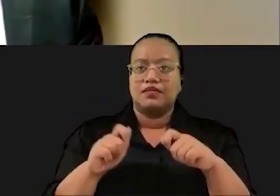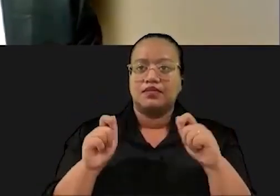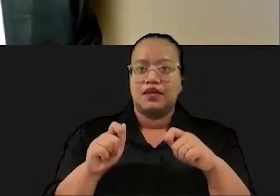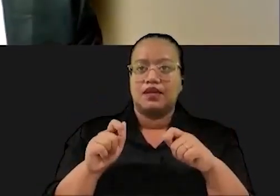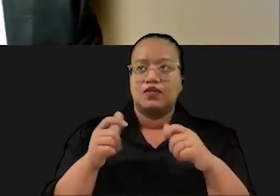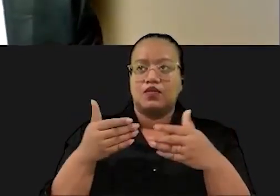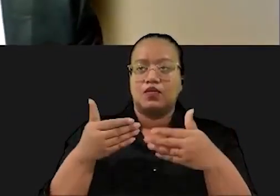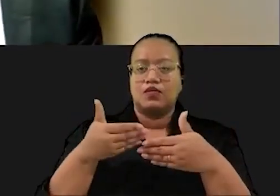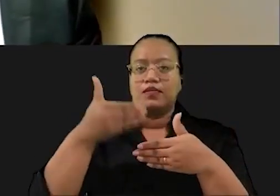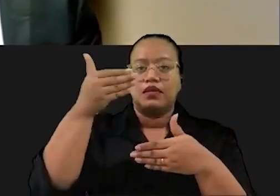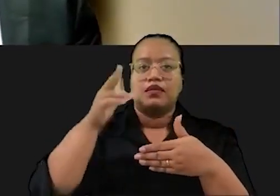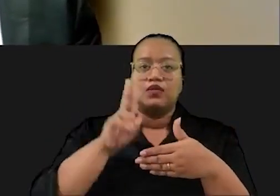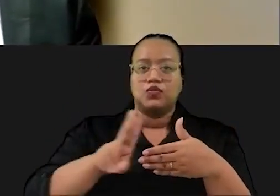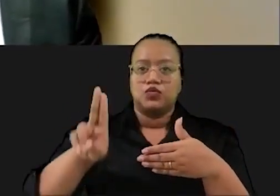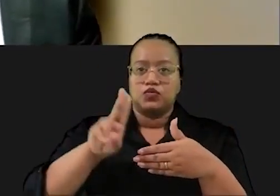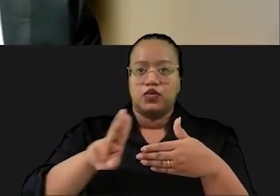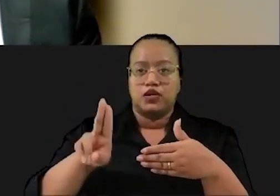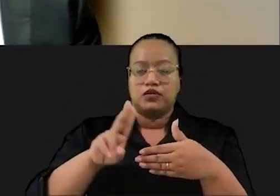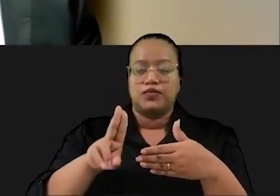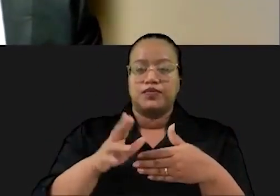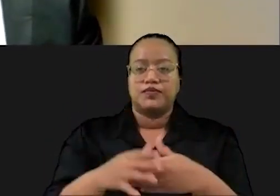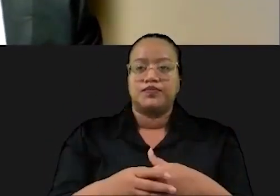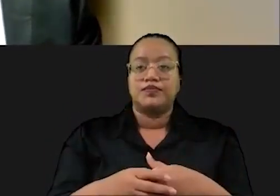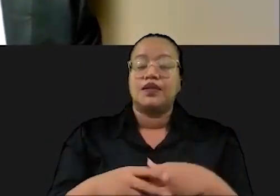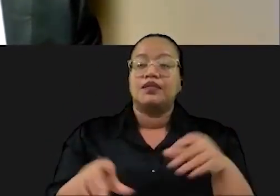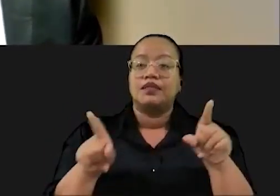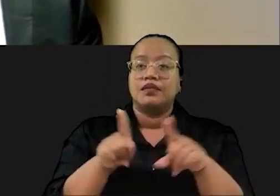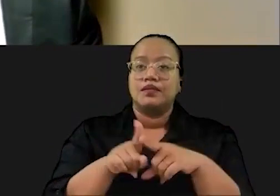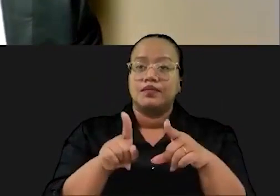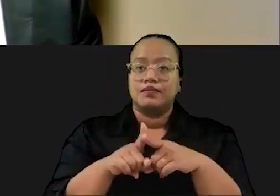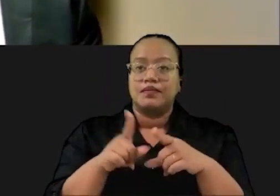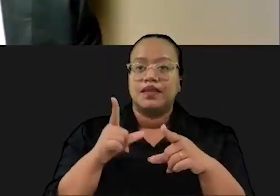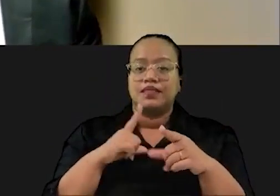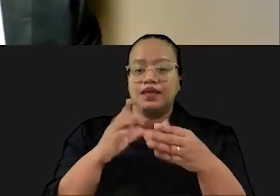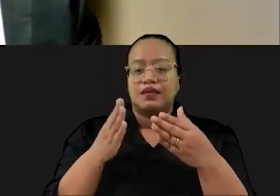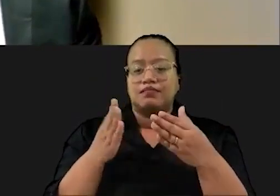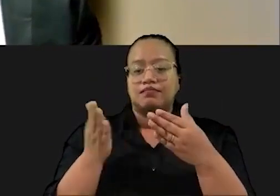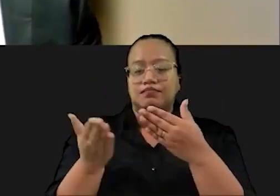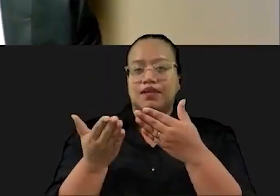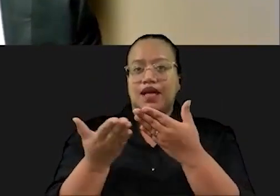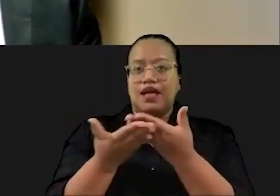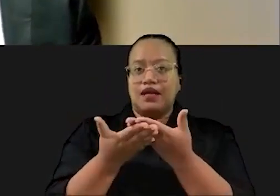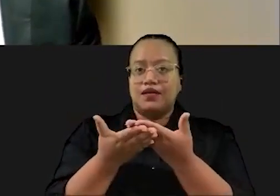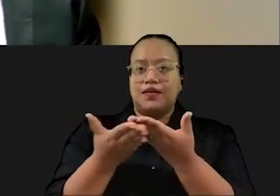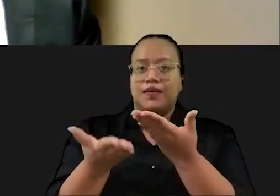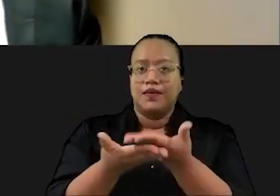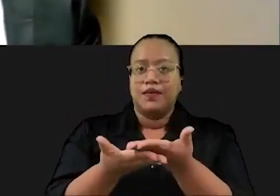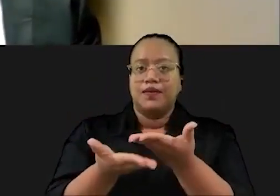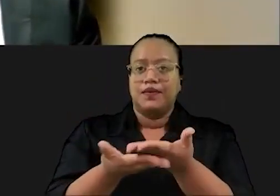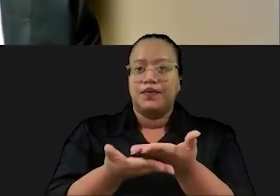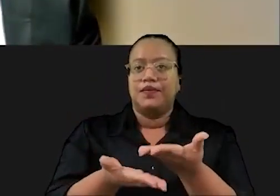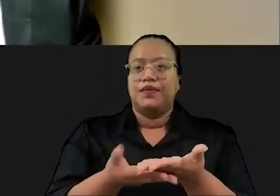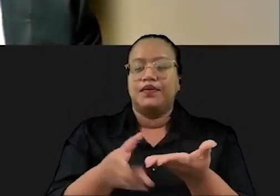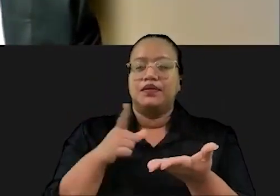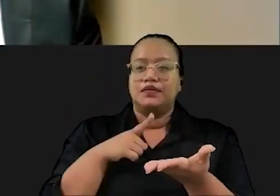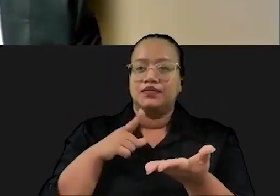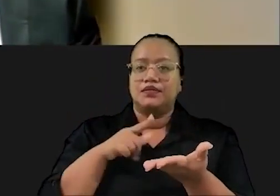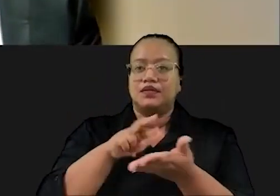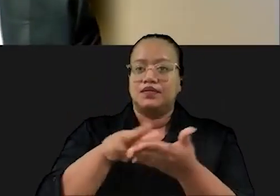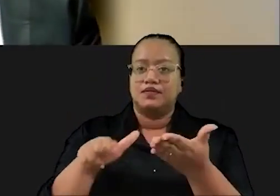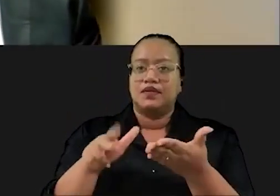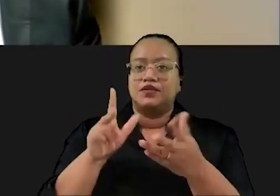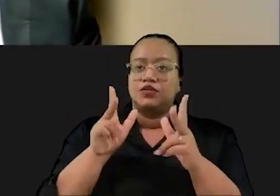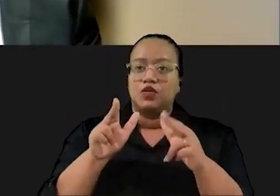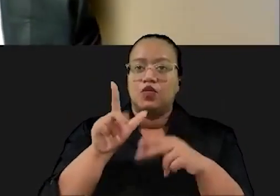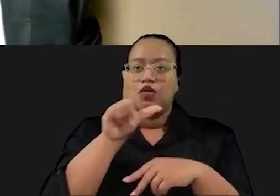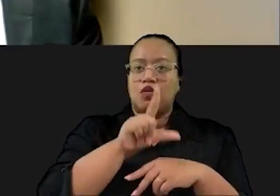também tem camadas de serviço por baixo. E são mas a mesma lógica utilizada pelo PJE. Tem serviços estruturantes, serviços negociais,